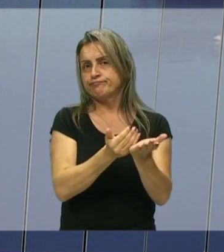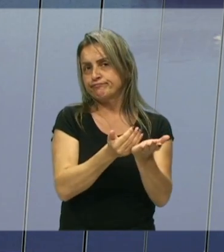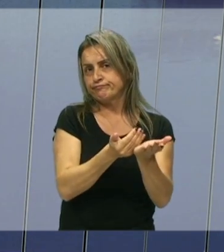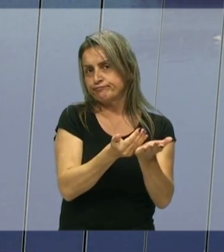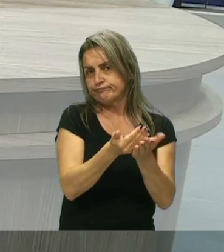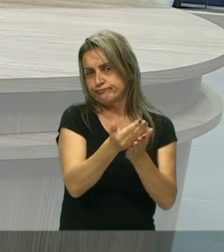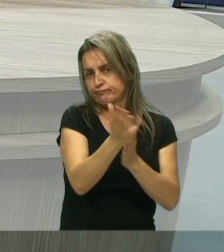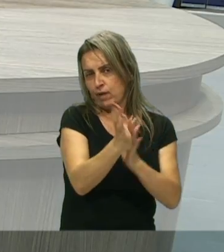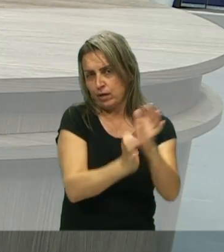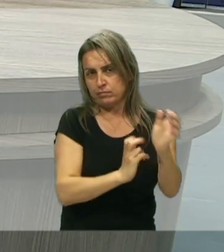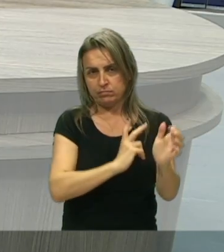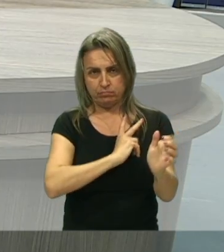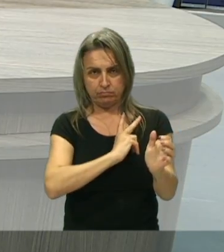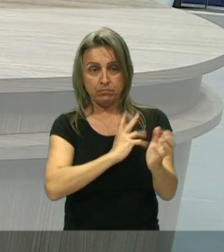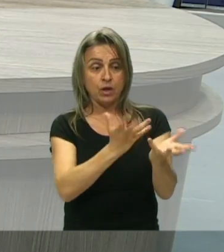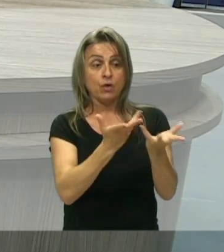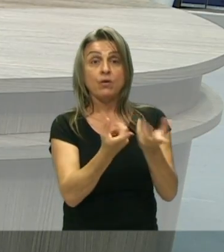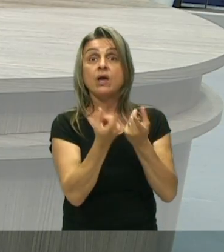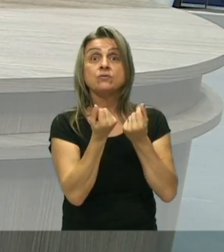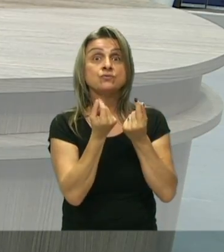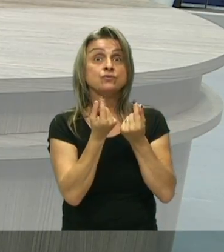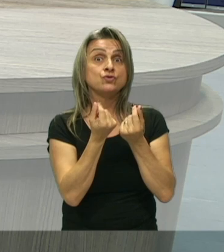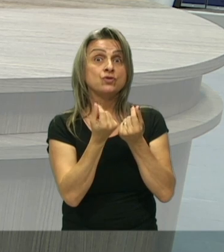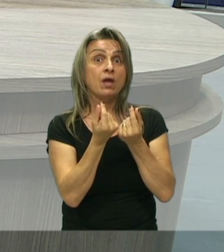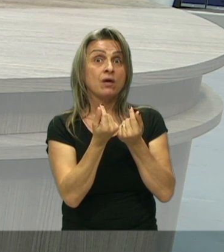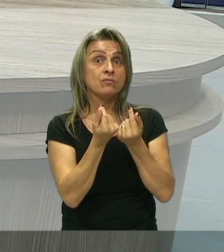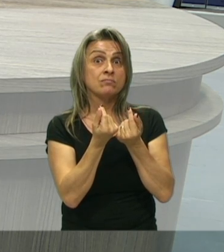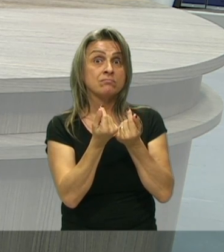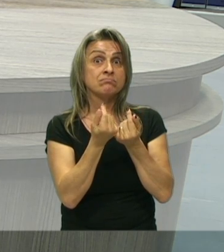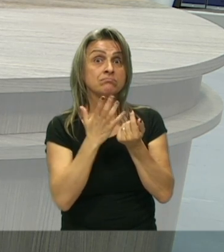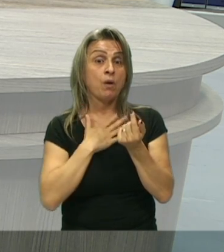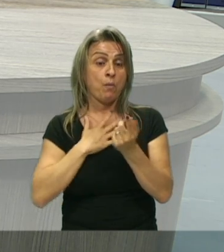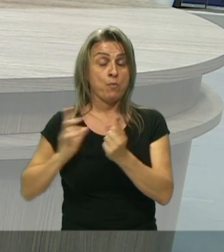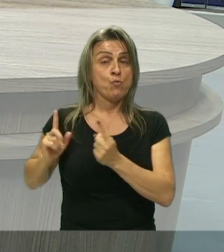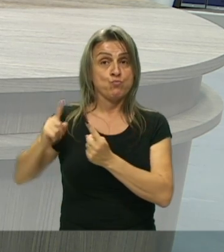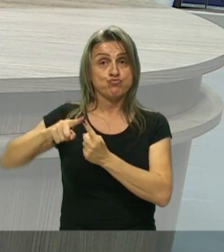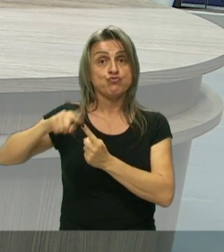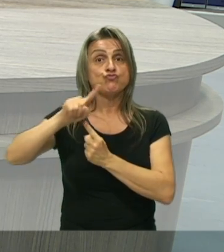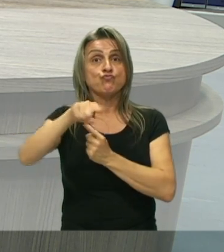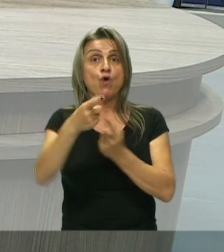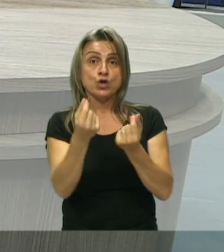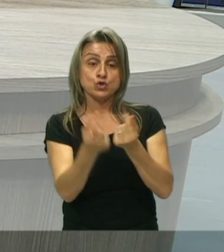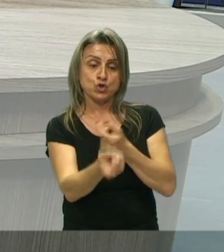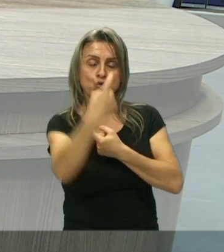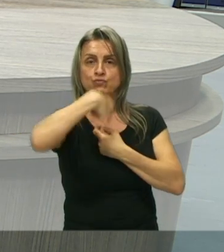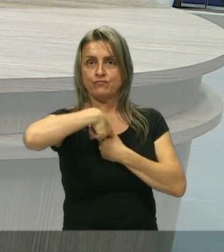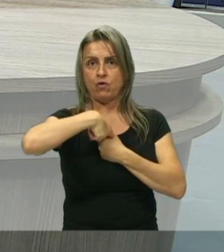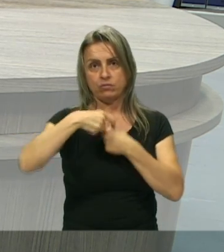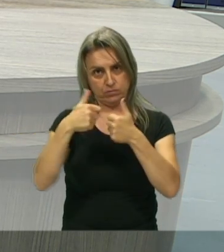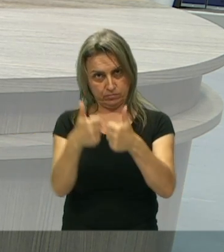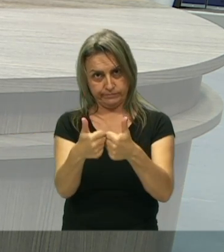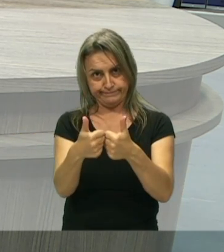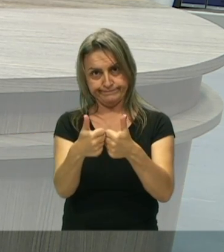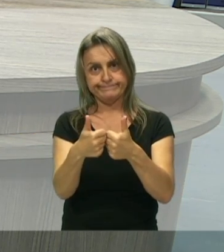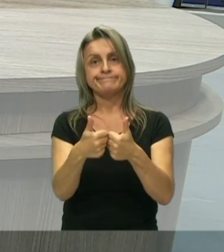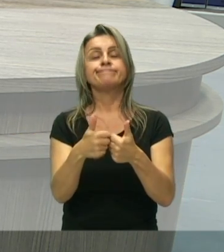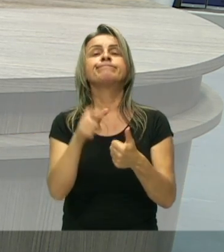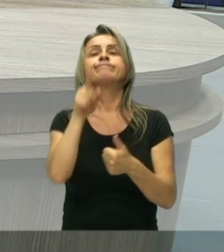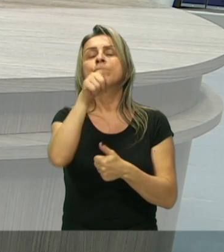dinheiro. E isso, muitas vezes, para quem acompanha o SUS, muitas vezes o SUS ele